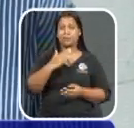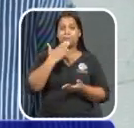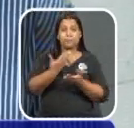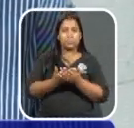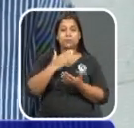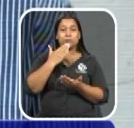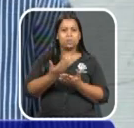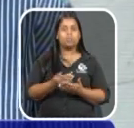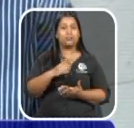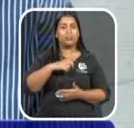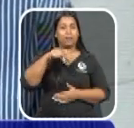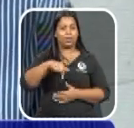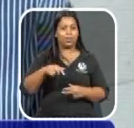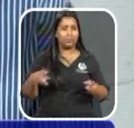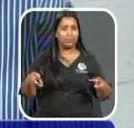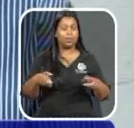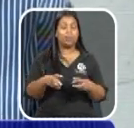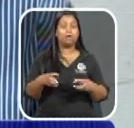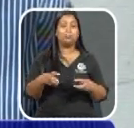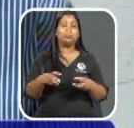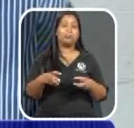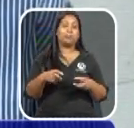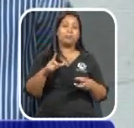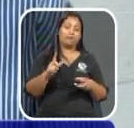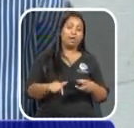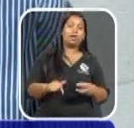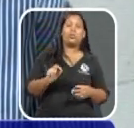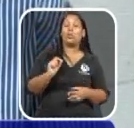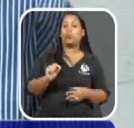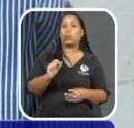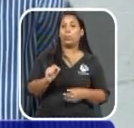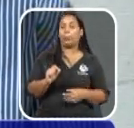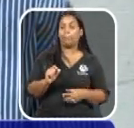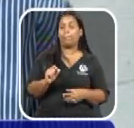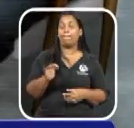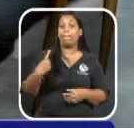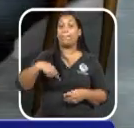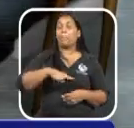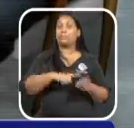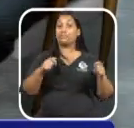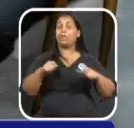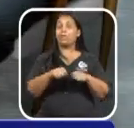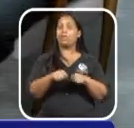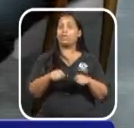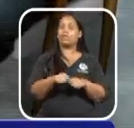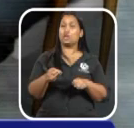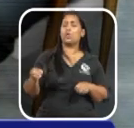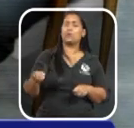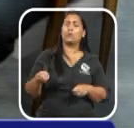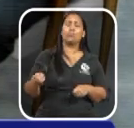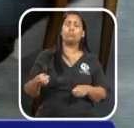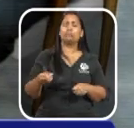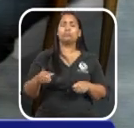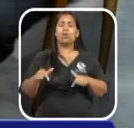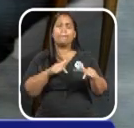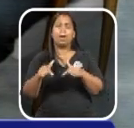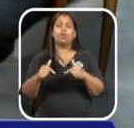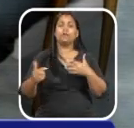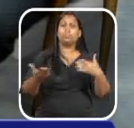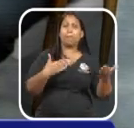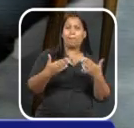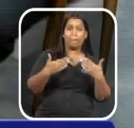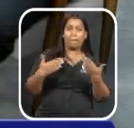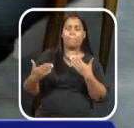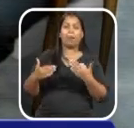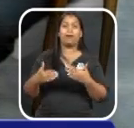temos frente ao Executivo, ela parte da premissa de que possamos fazer através de um longo trabalho de diálogo. E